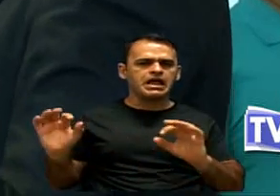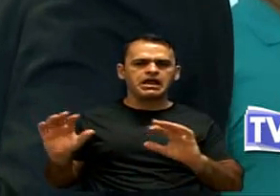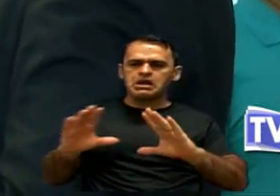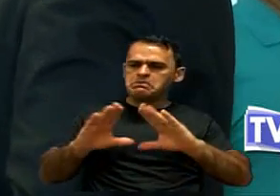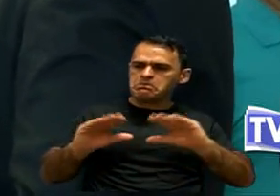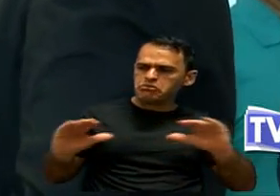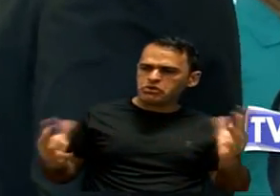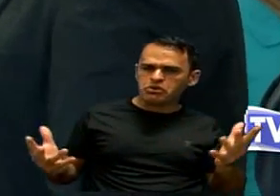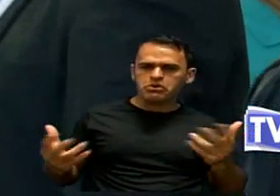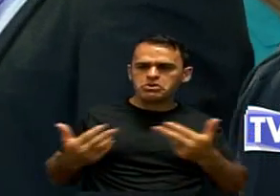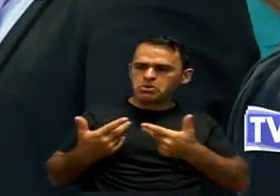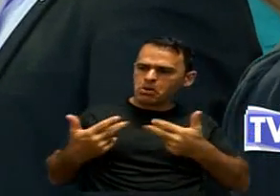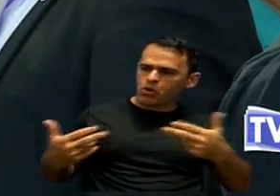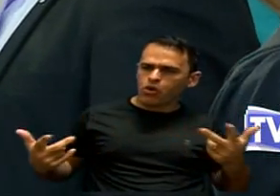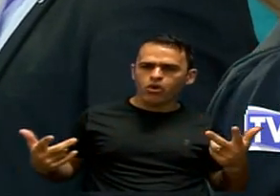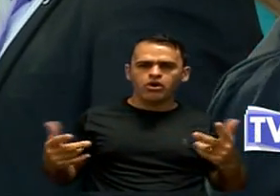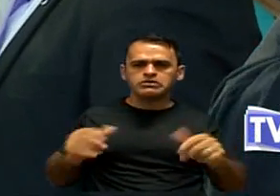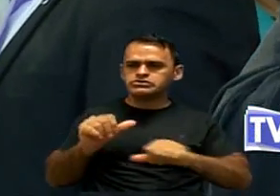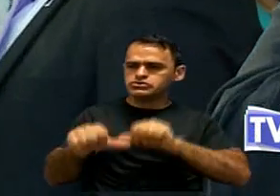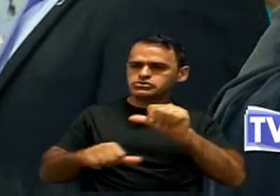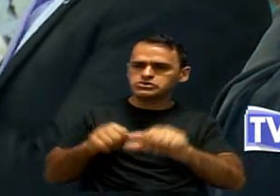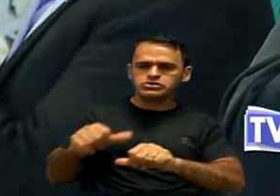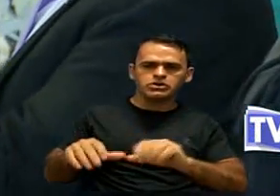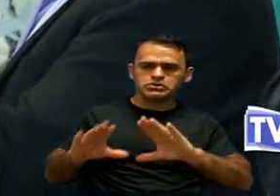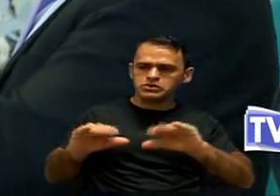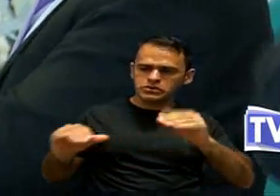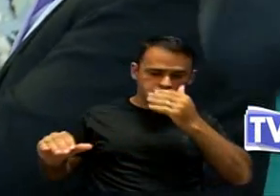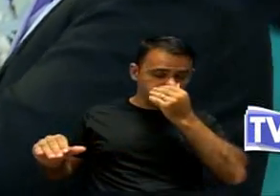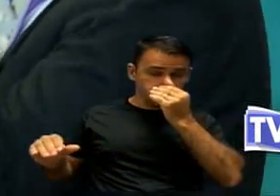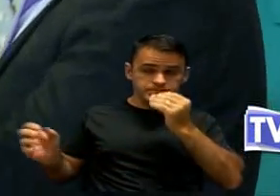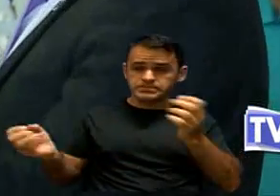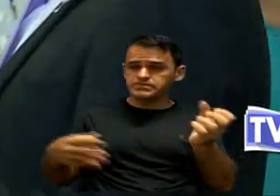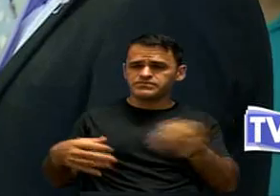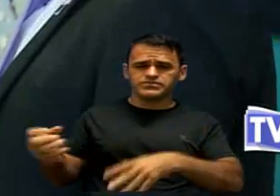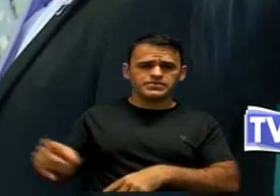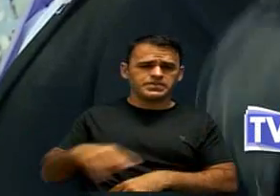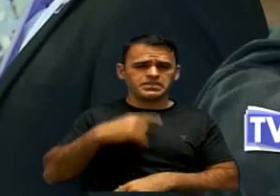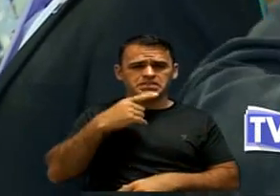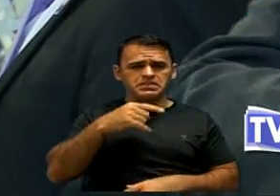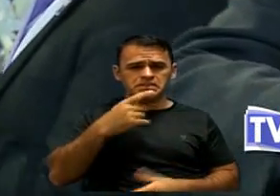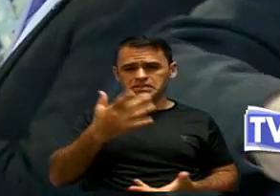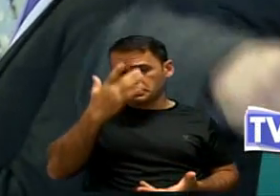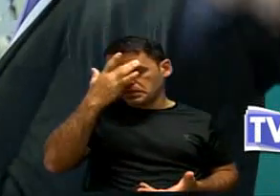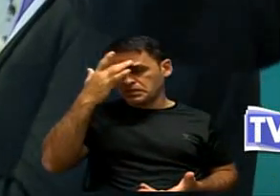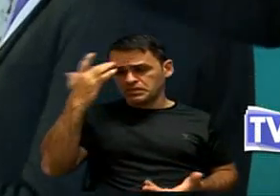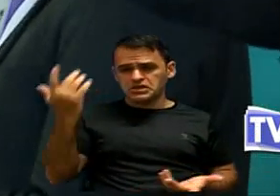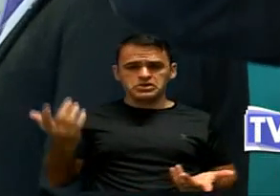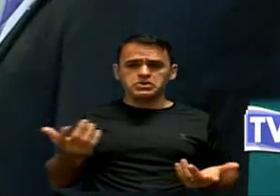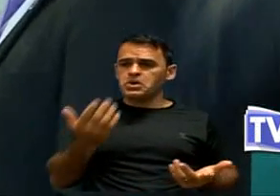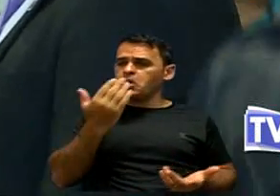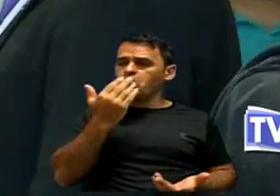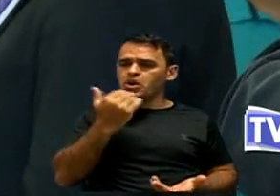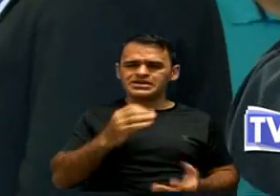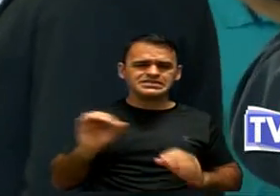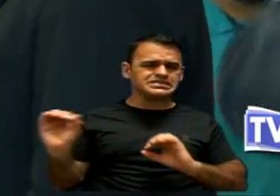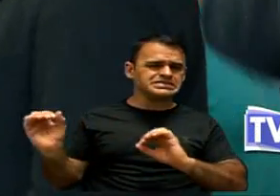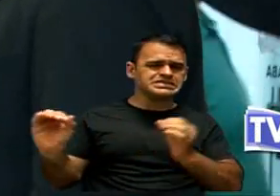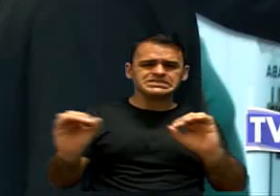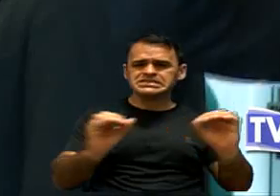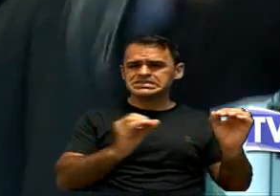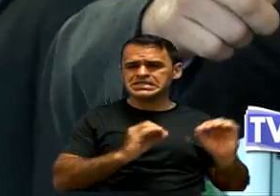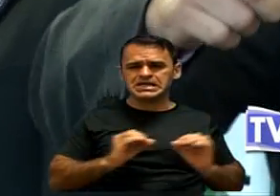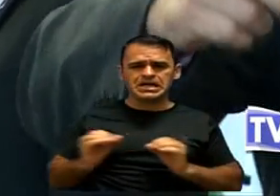almofadas, aquelas, não foi trocado nada da hemodiálise. As pessoas estão ficando de jejum, estão morrendo na cama